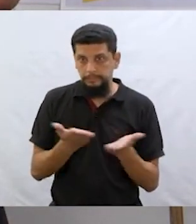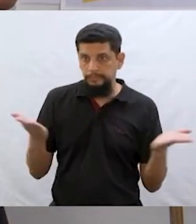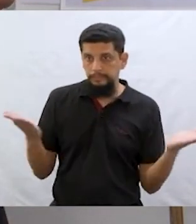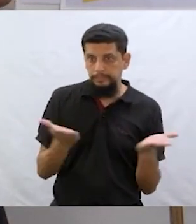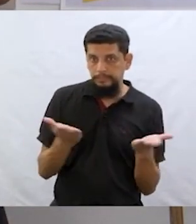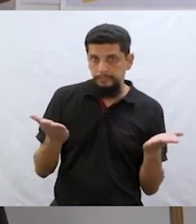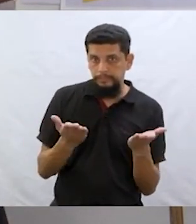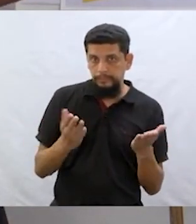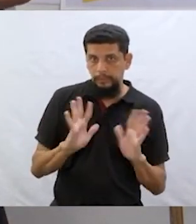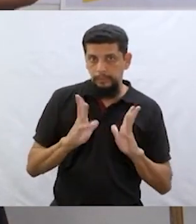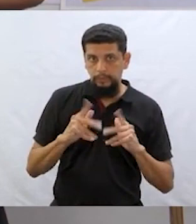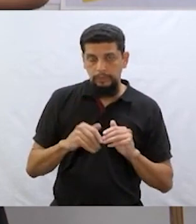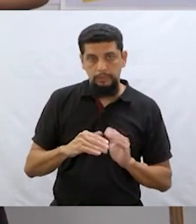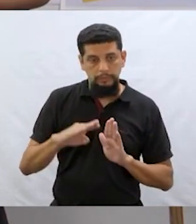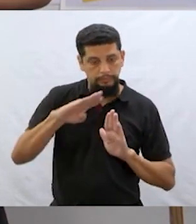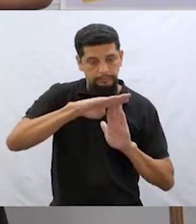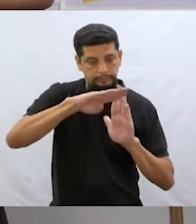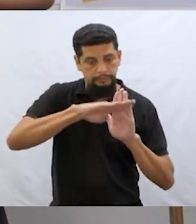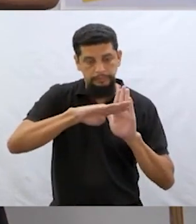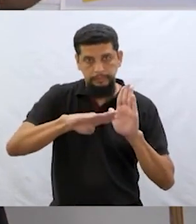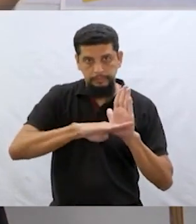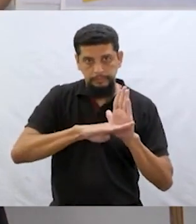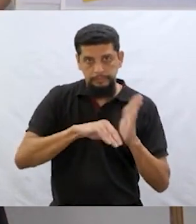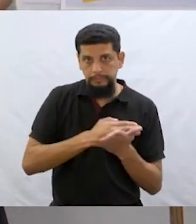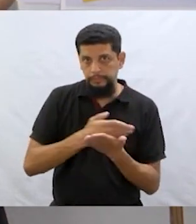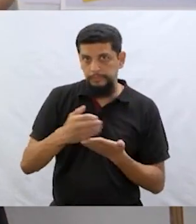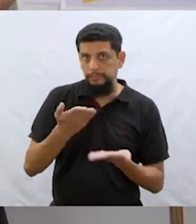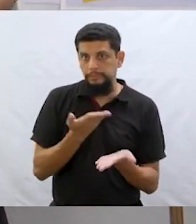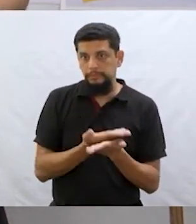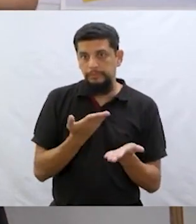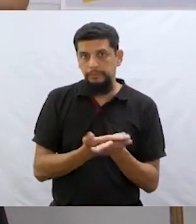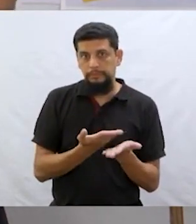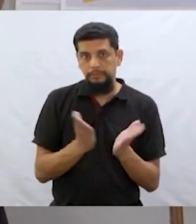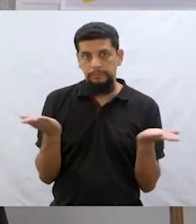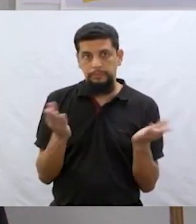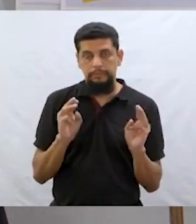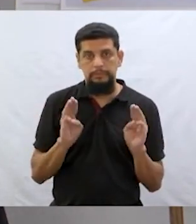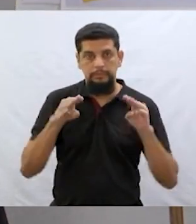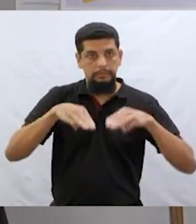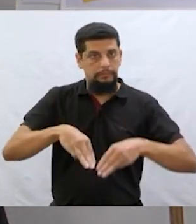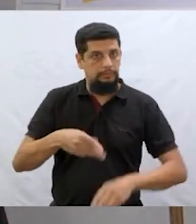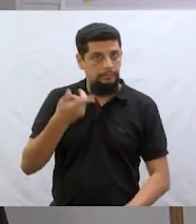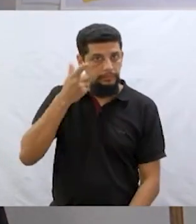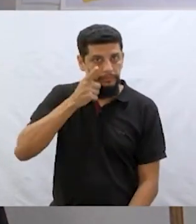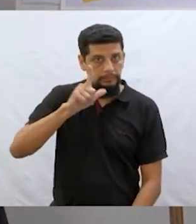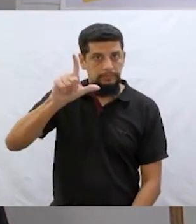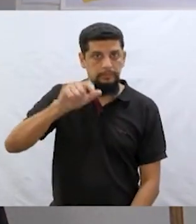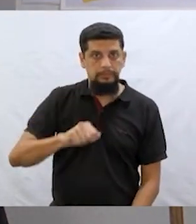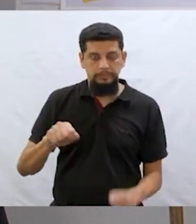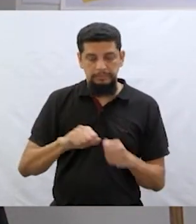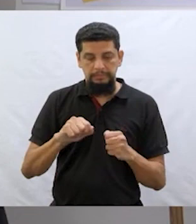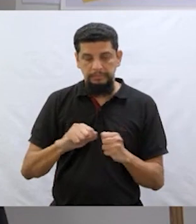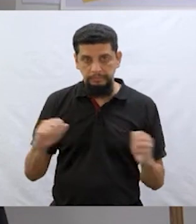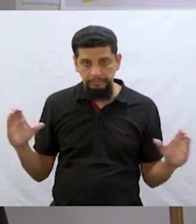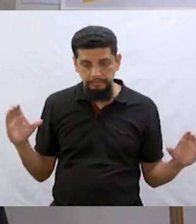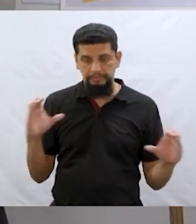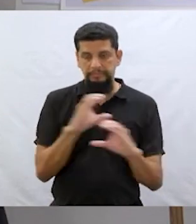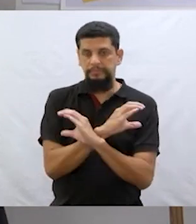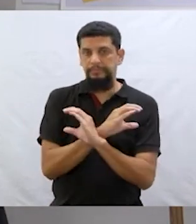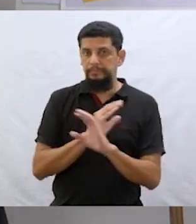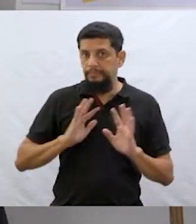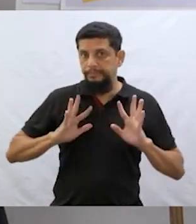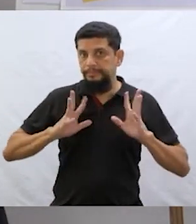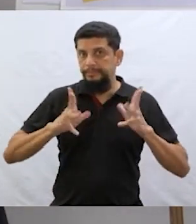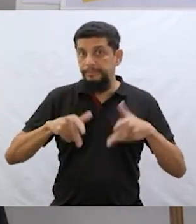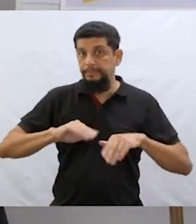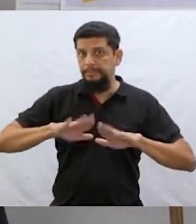que bom. Tudo que nós tínhamos programado na nossa rotina do início da aula, agora no final a gente conseguiu concluir, completar tudo,